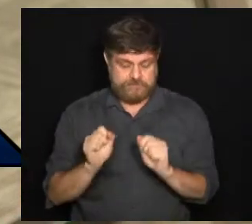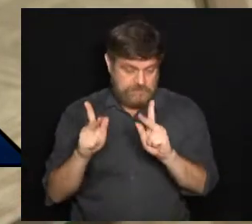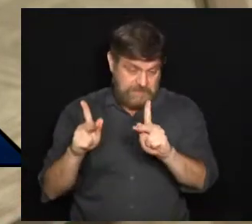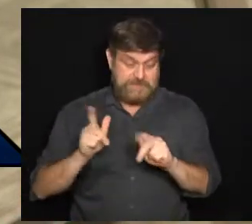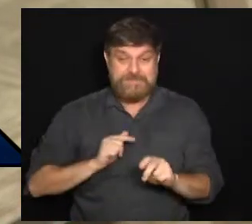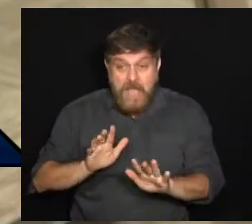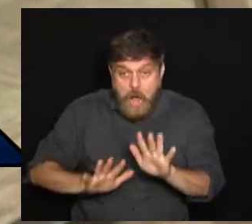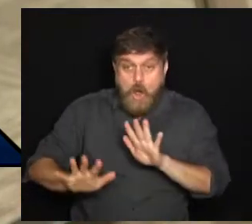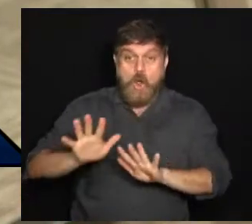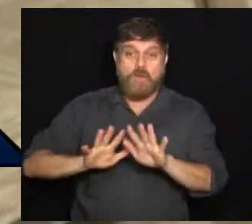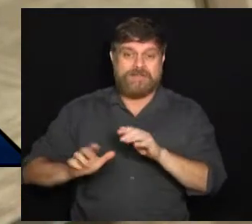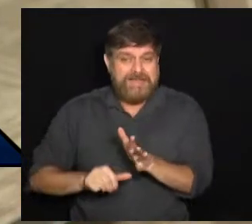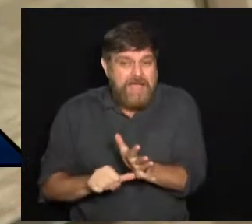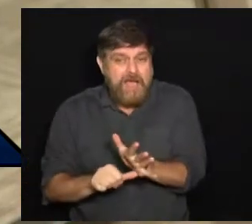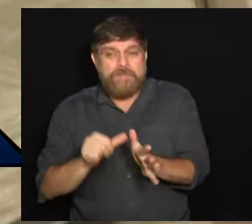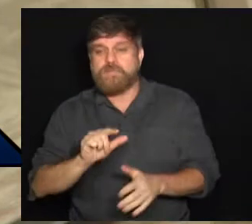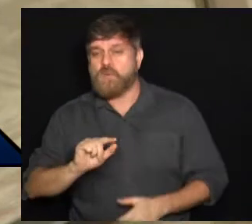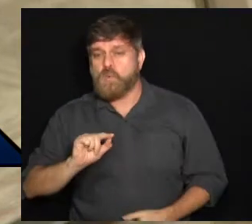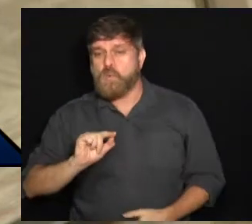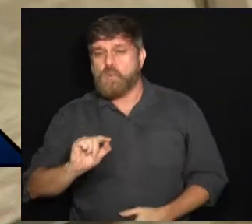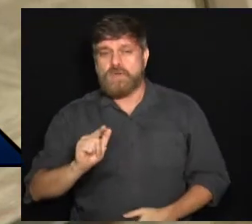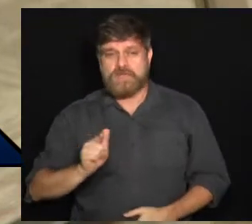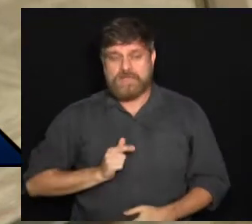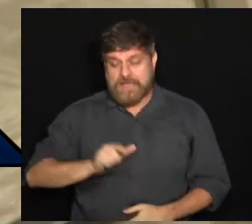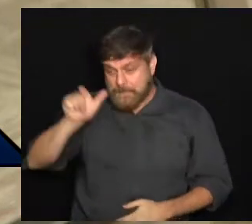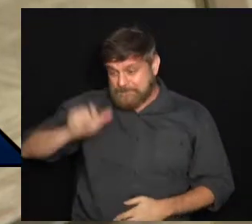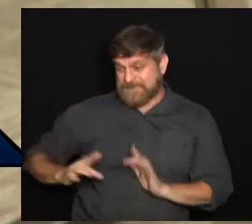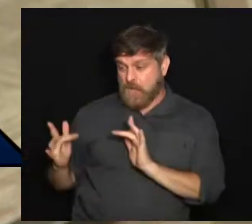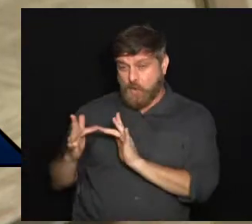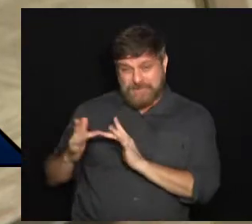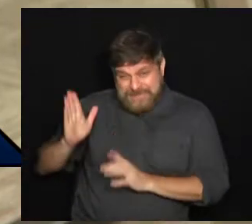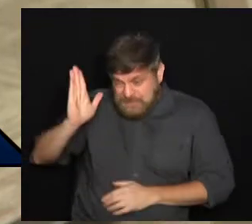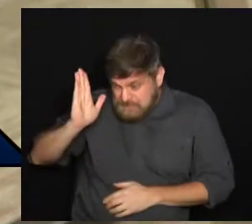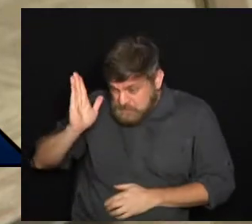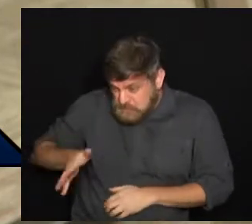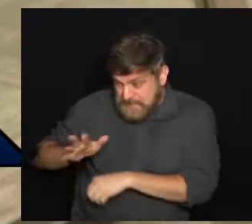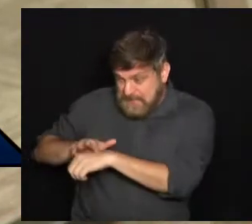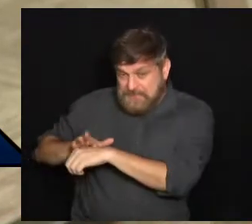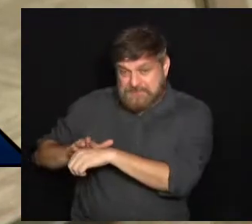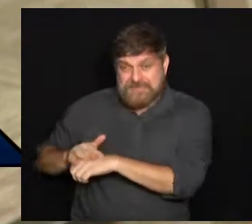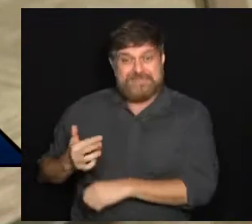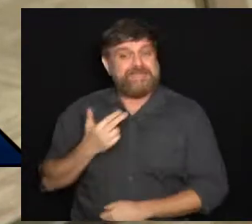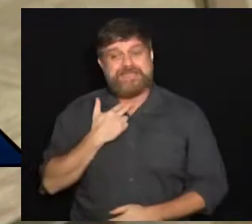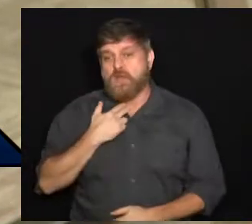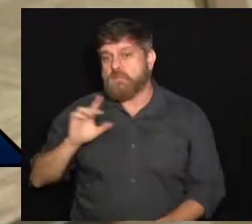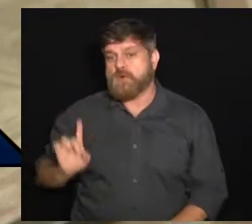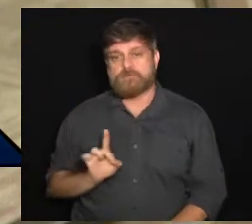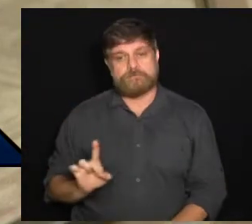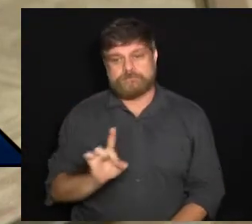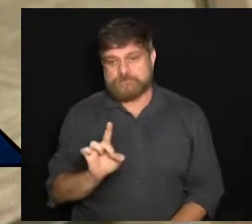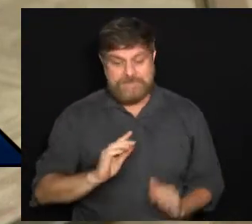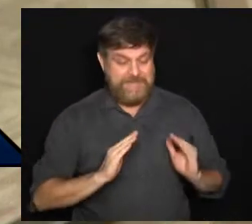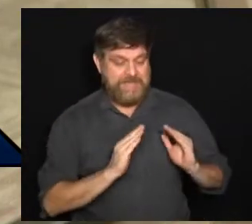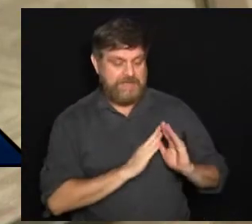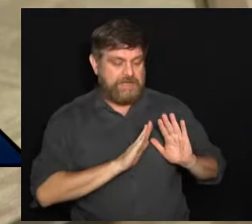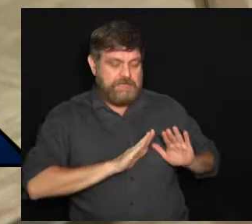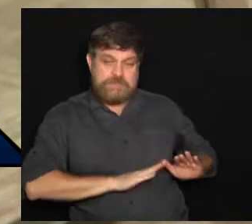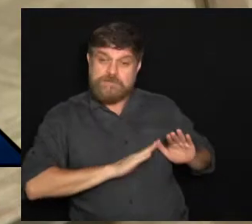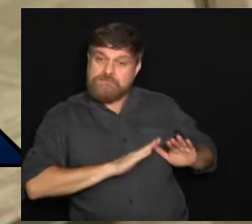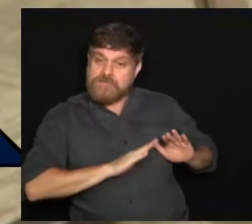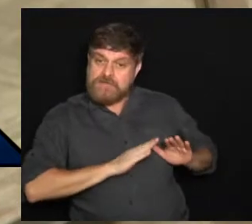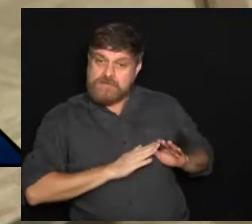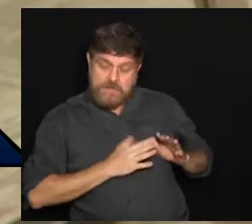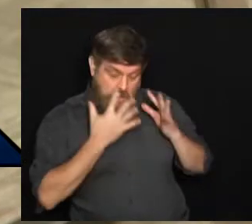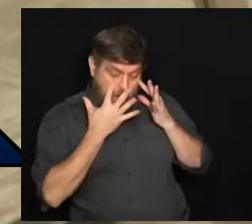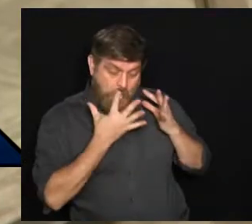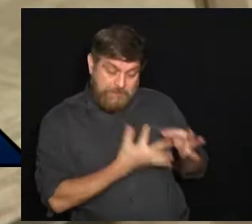cuidado, alguns cuidados. Primeiro, é isso, quem teve contato com gente que ficou doente, não é para estar se deslocando, é para ficar quieto em casa, é para ficar em